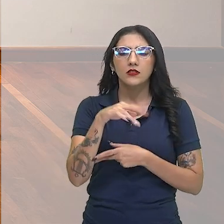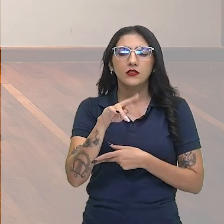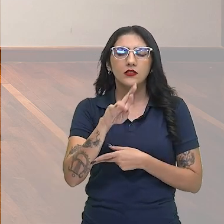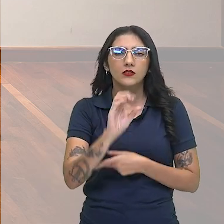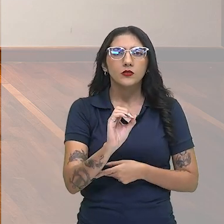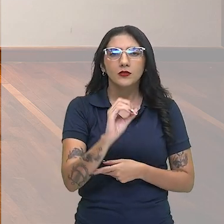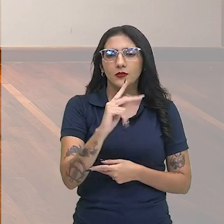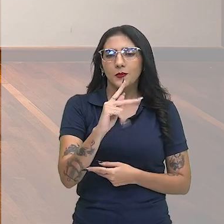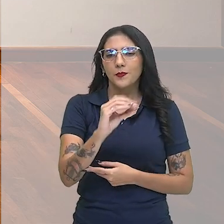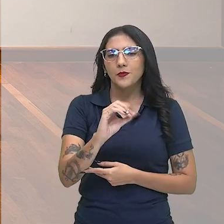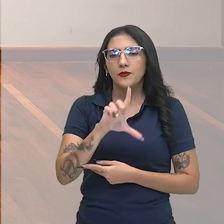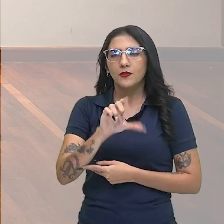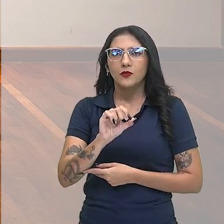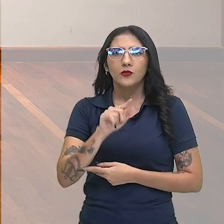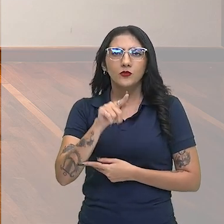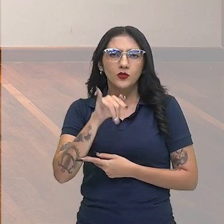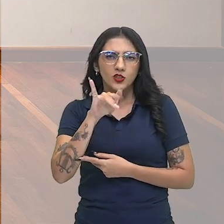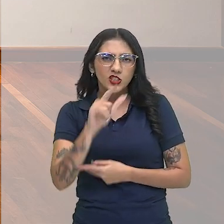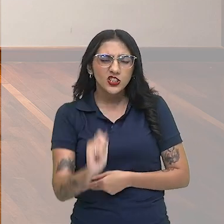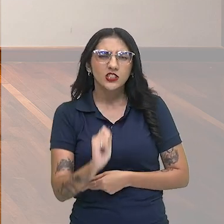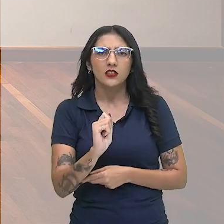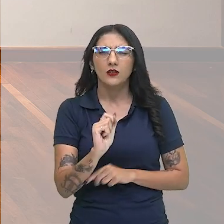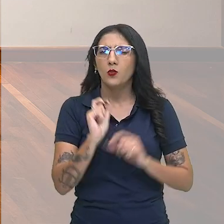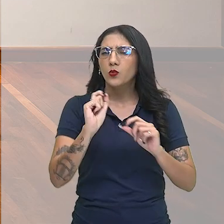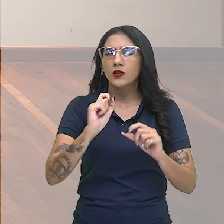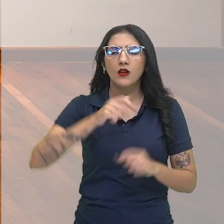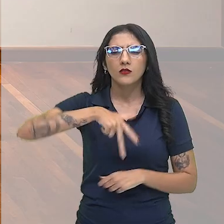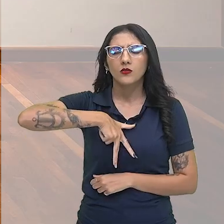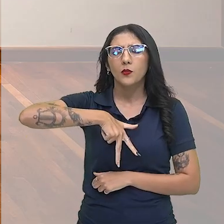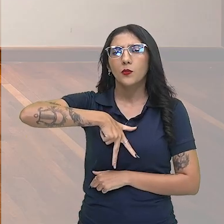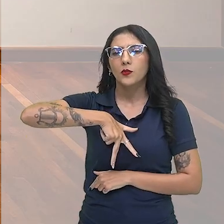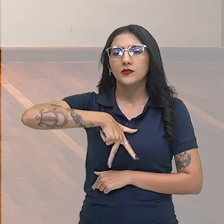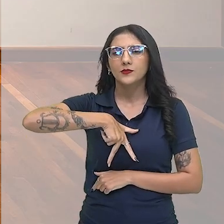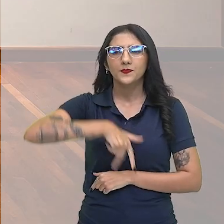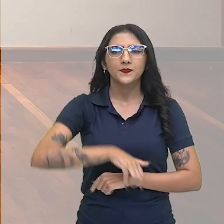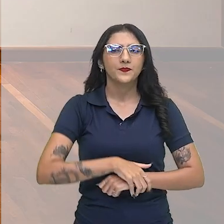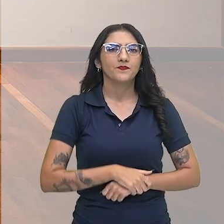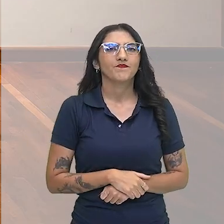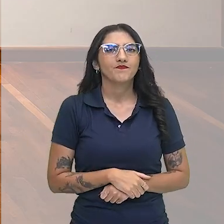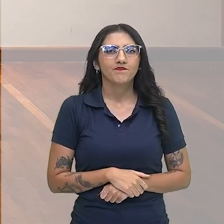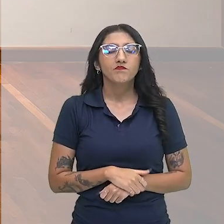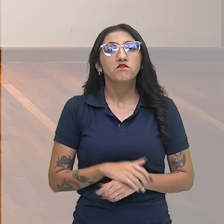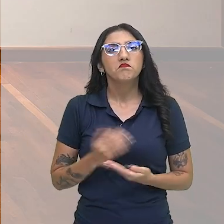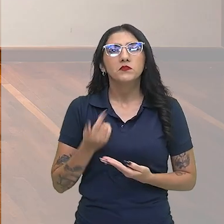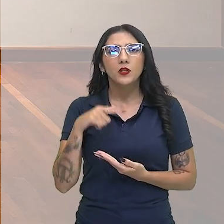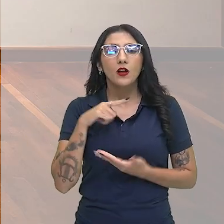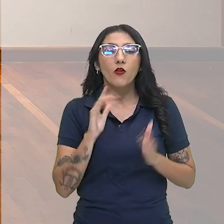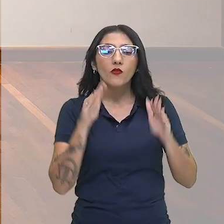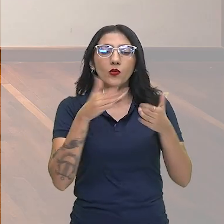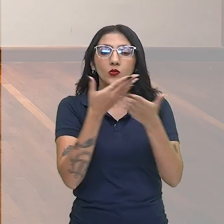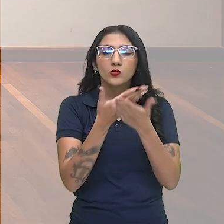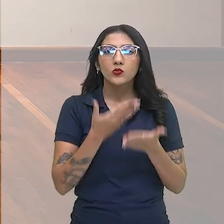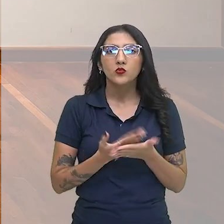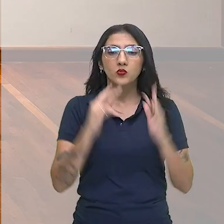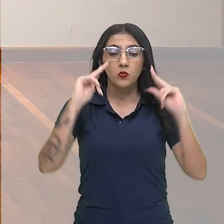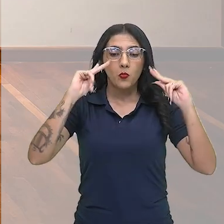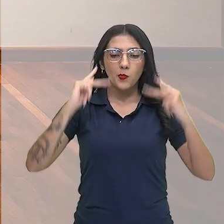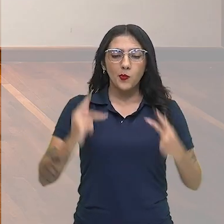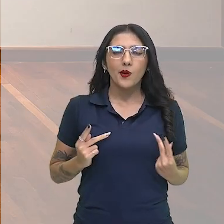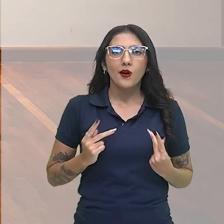antropologia. O que estuda a antropologia? Ela estuda o ser humano em suas dimensões de